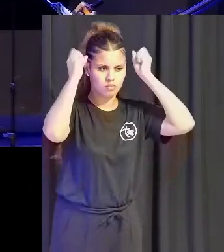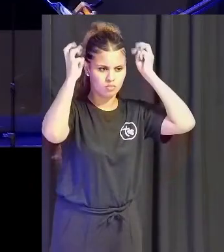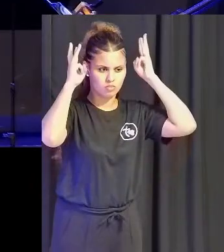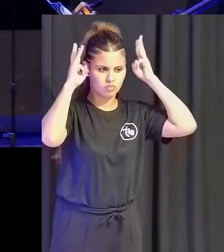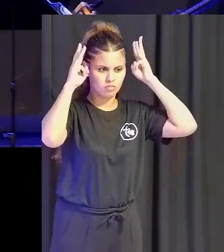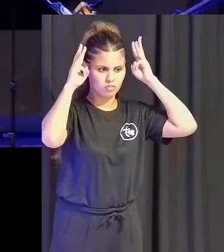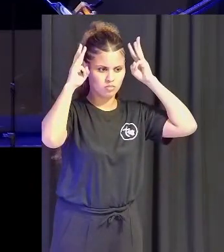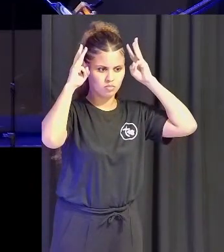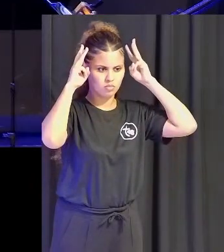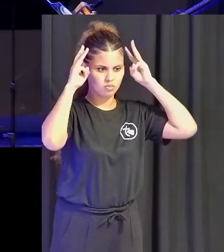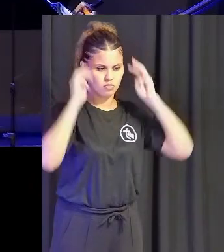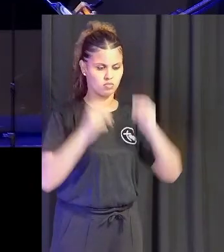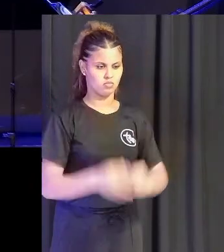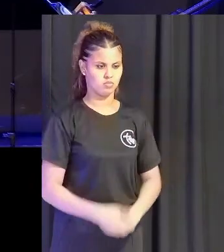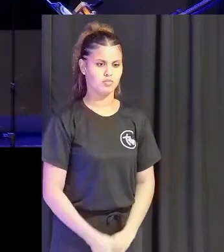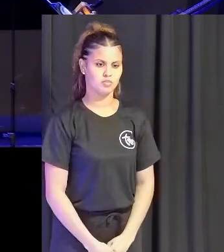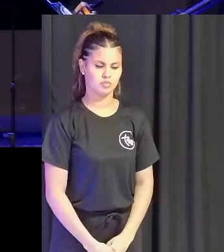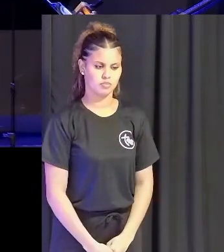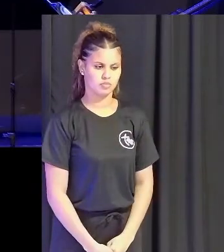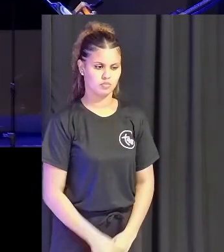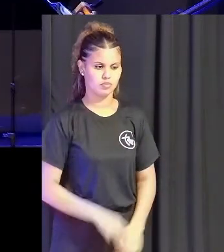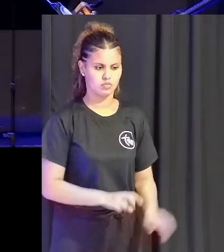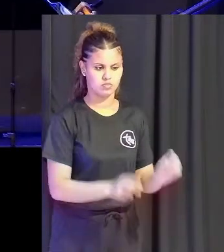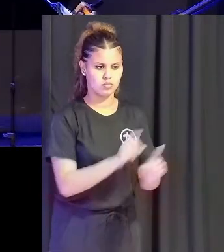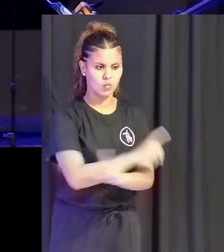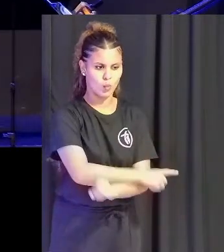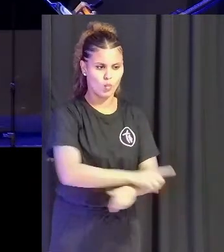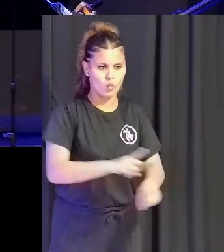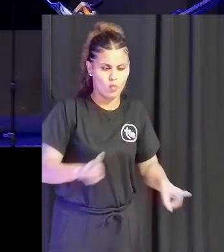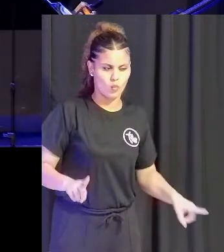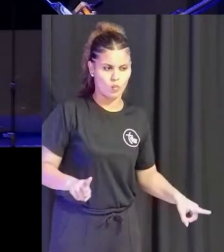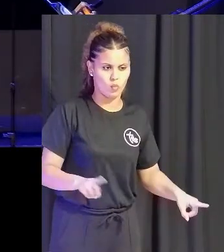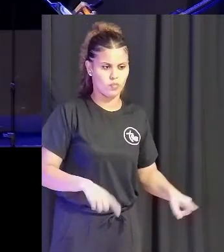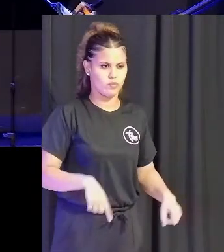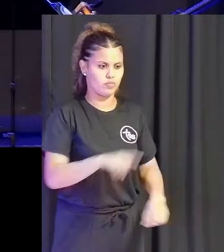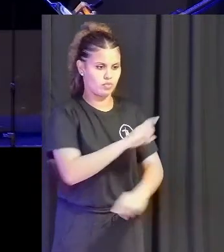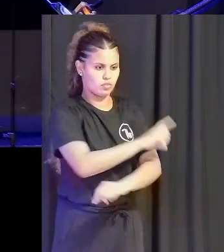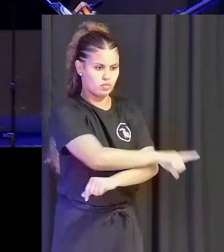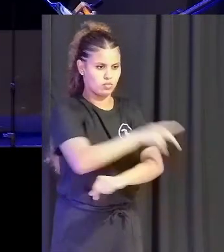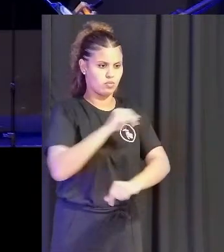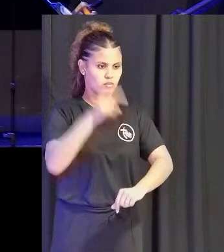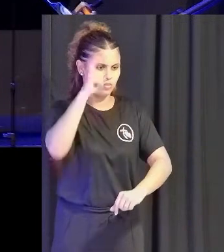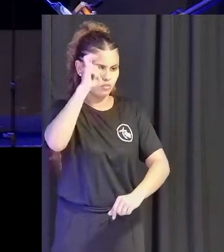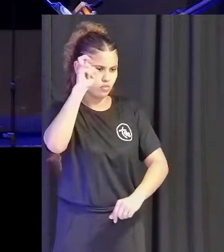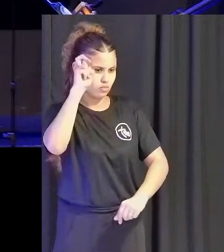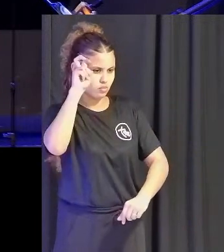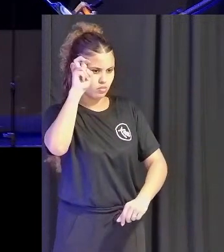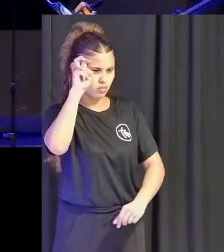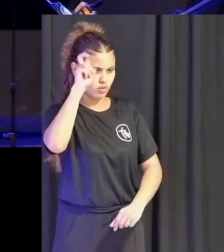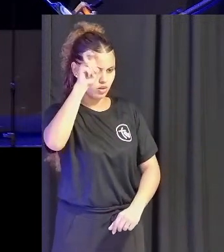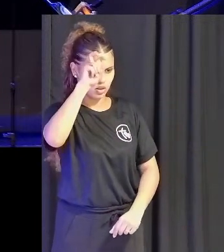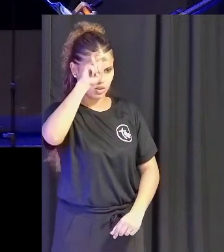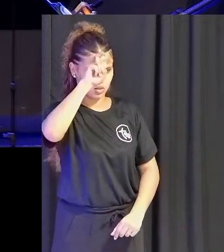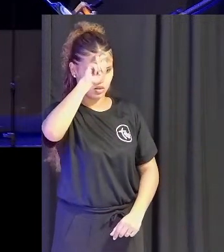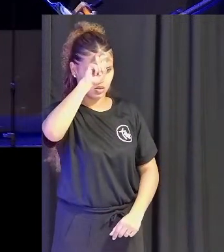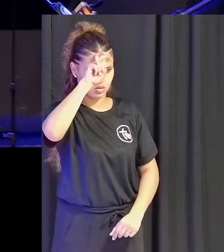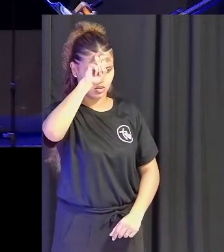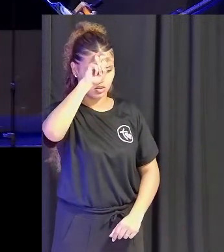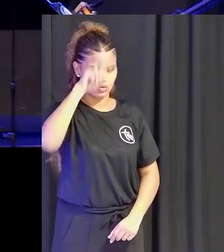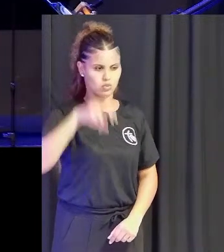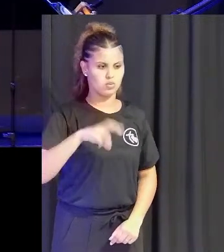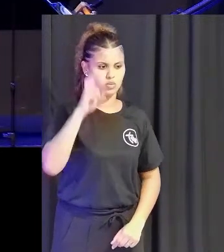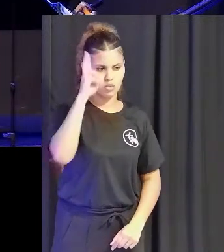como o povo de Israel no deserto, ao sair do Egito. Eles são lembrados da nuvem.